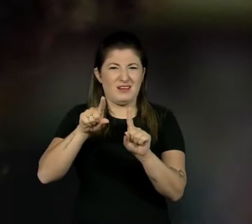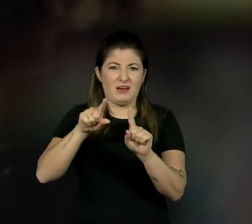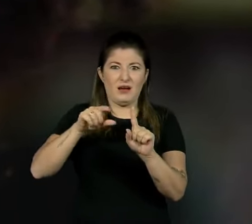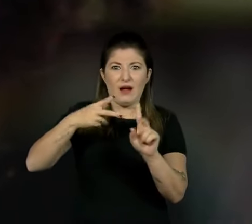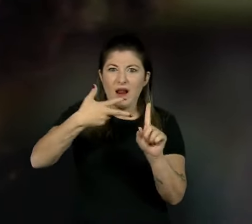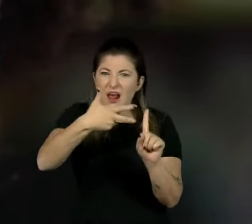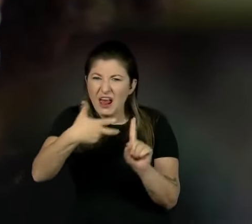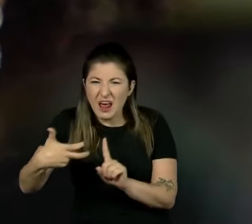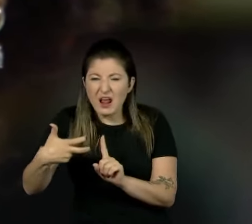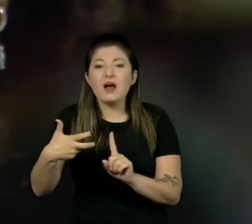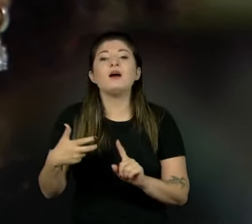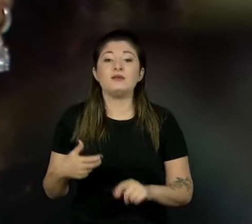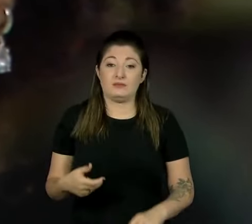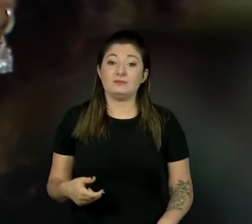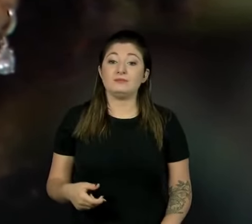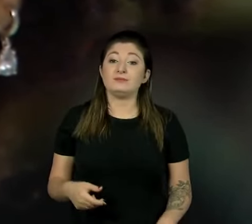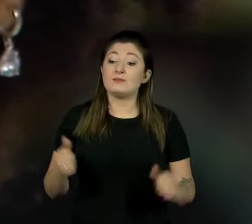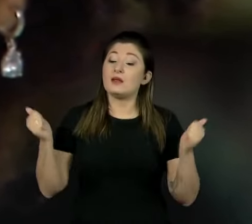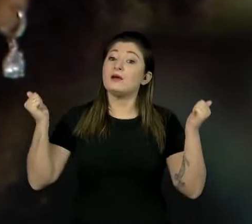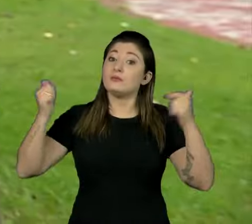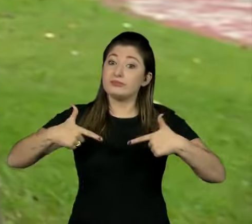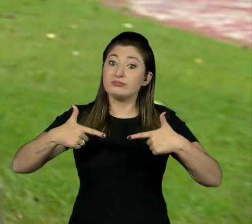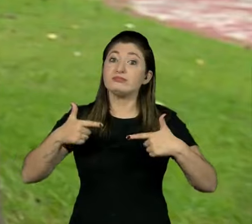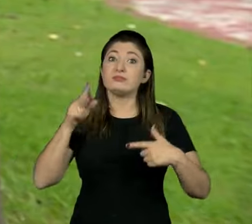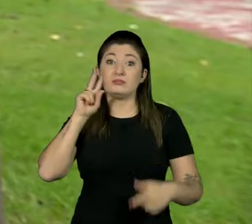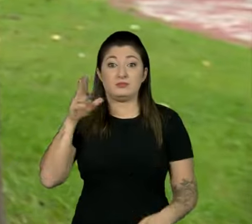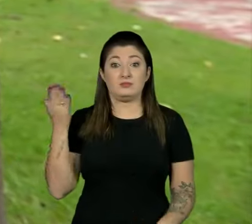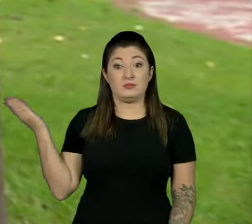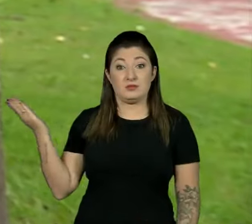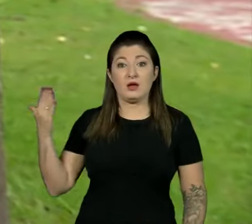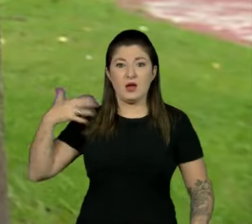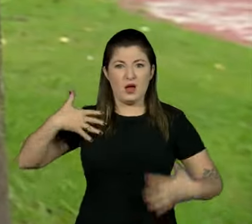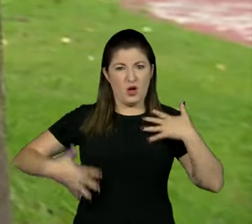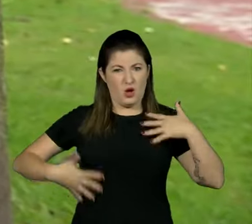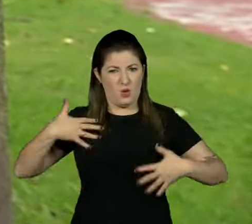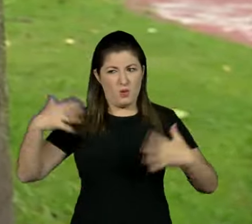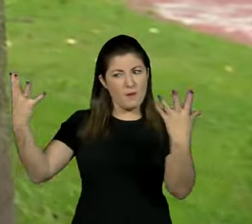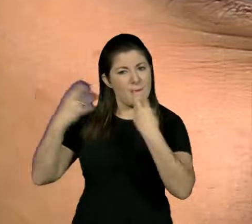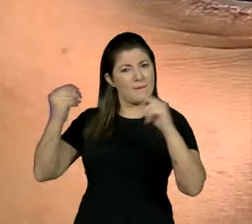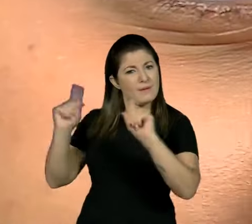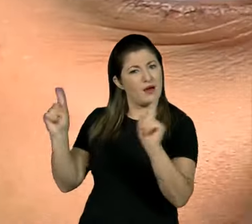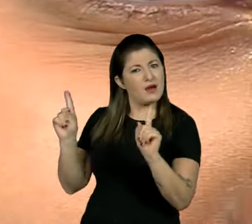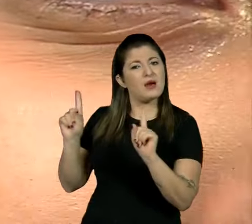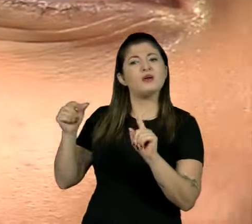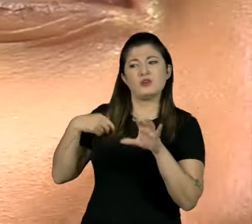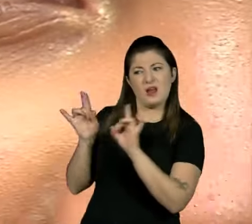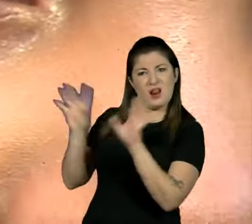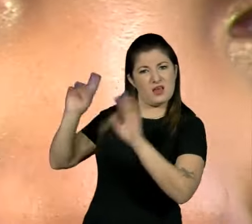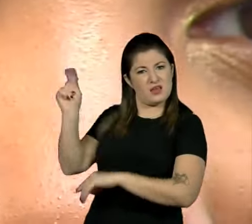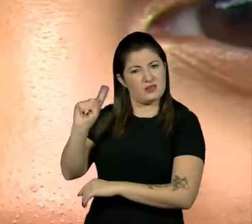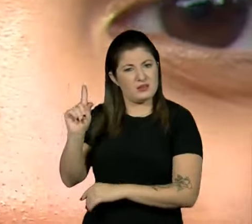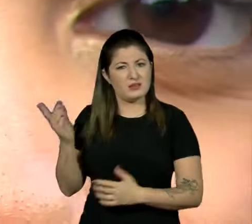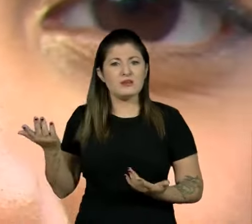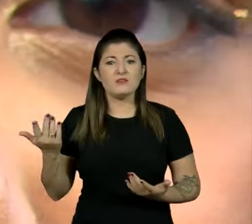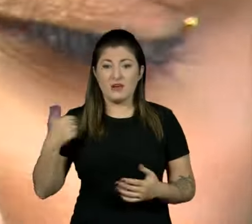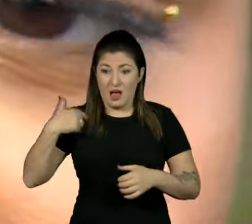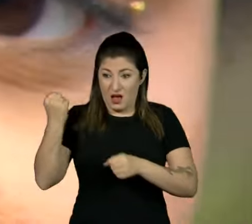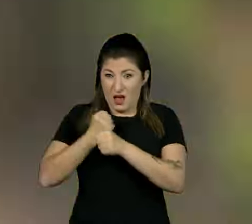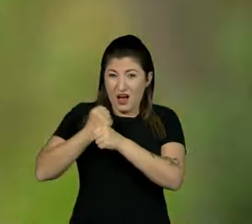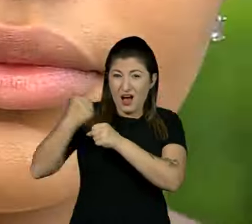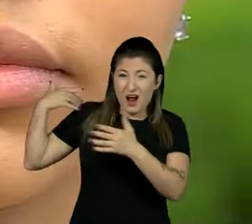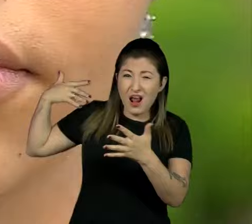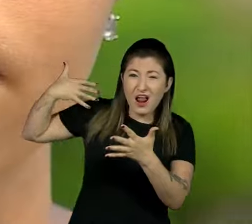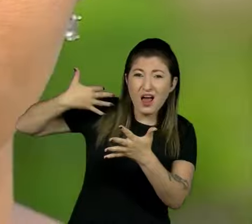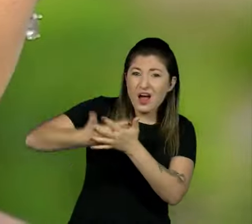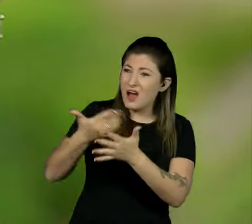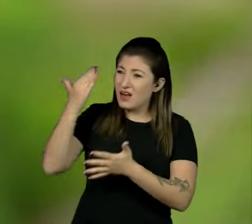ela compôs um slam. Meu corpo, minhas regras. Não toque no meu corpo, eu não te dei permissão. Em que séculos estamos para você entender que se eu te disse